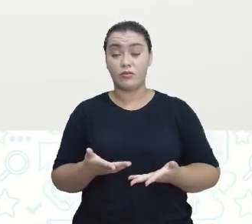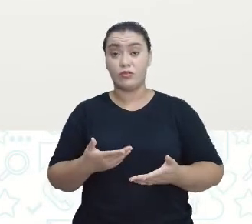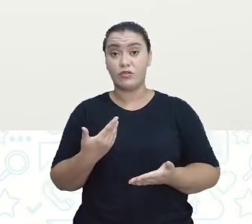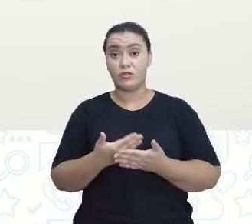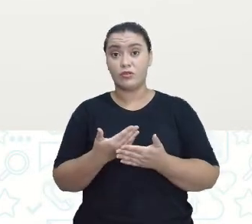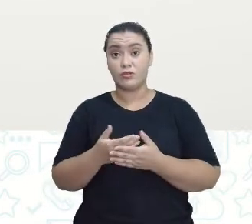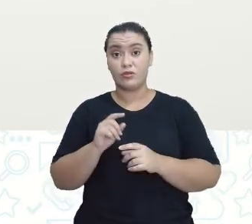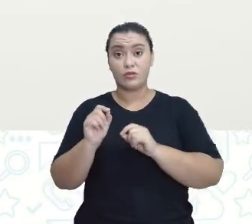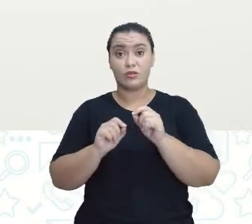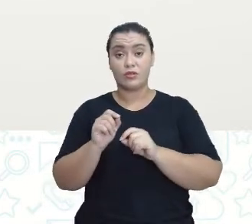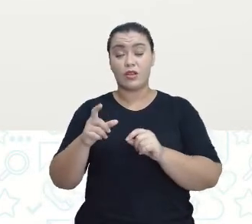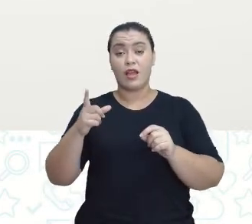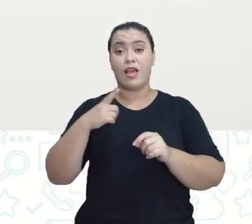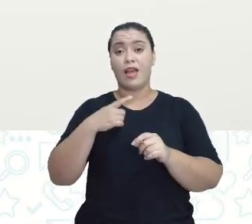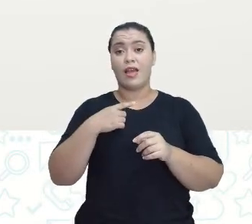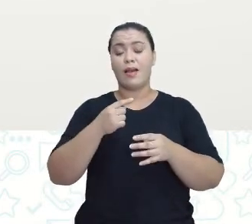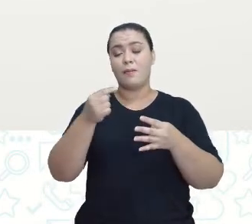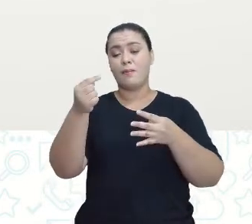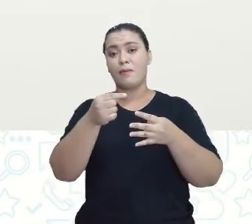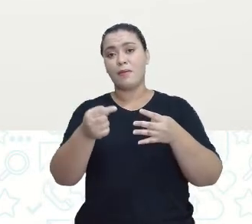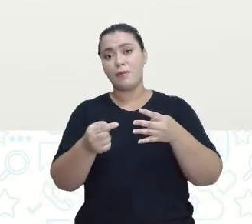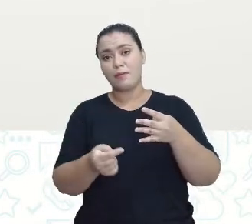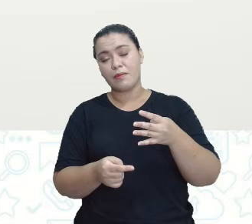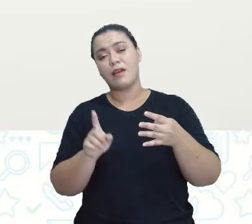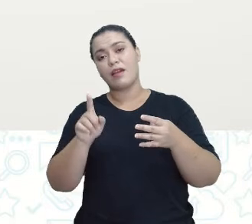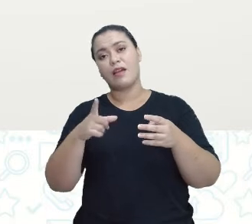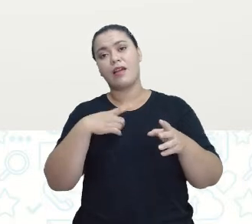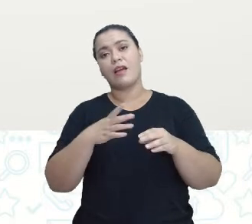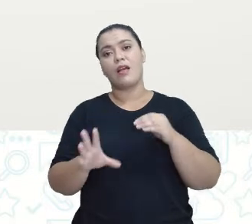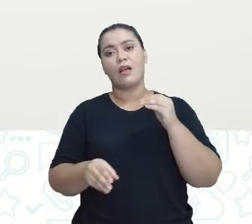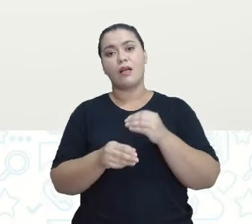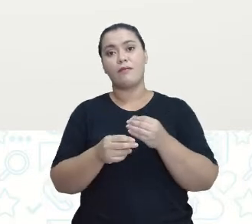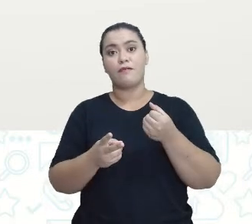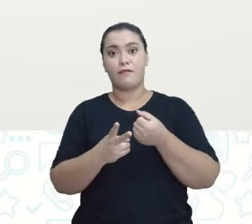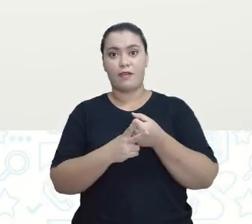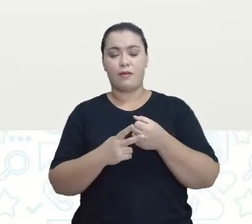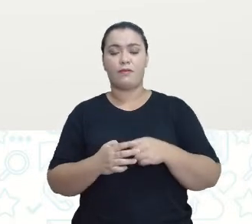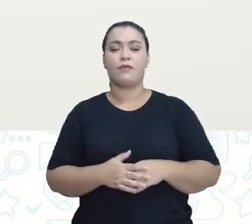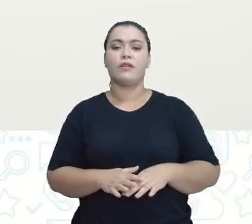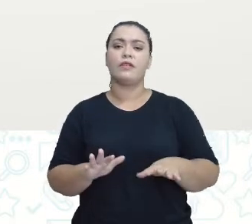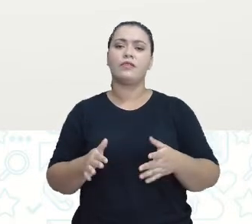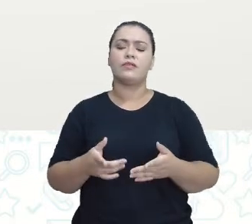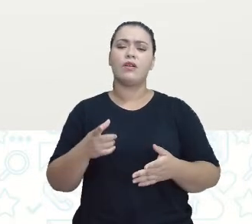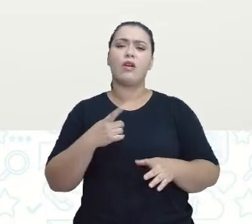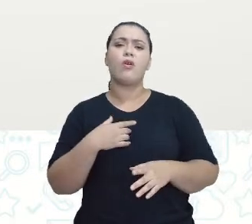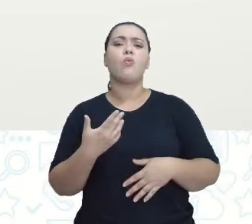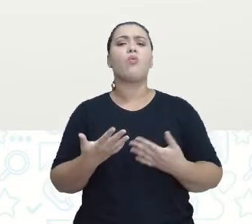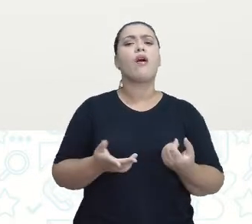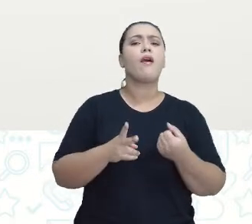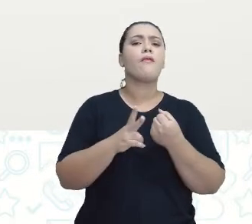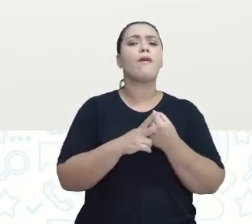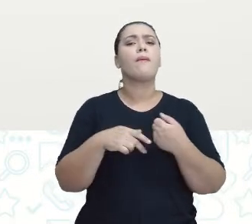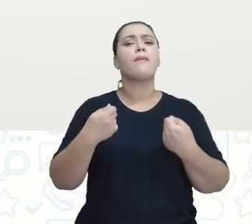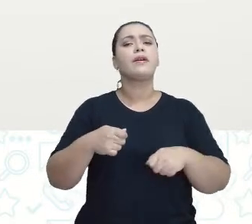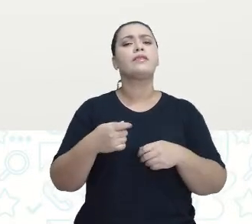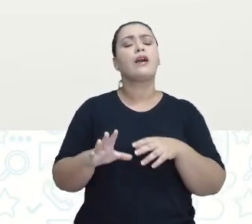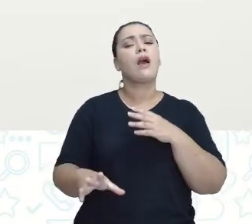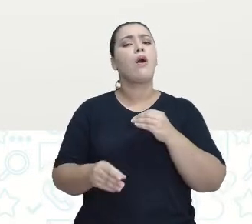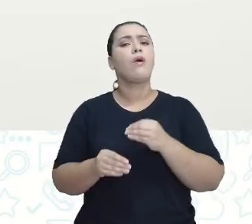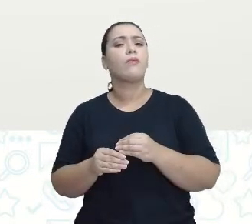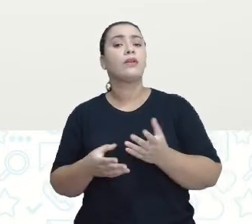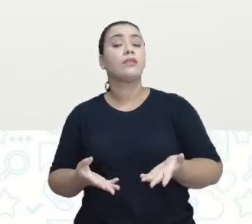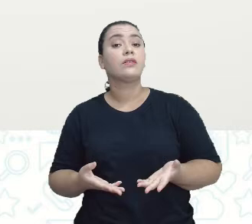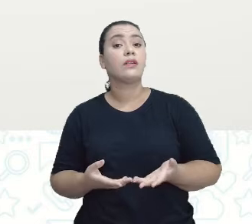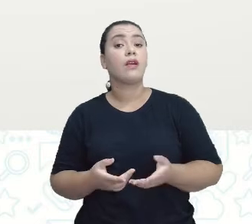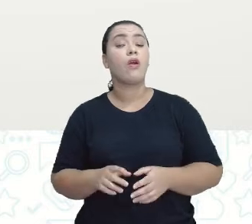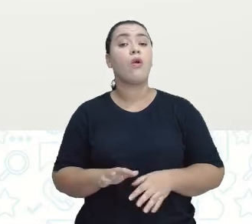ser principalmente a classificação desses complementos verbais. Então, a gente vai ver que verbos precisam de complementos, que